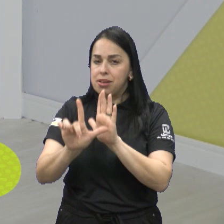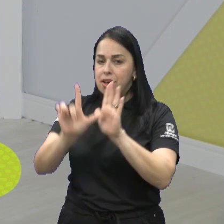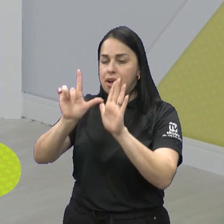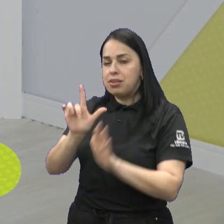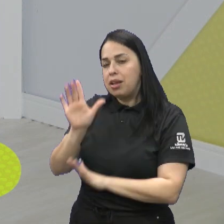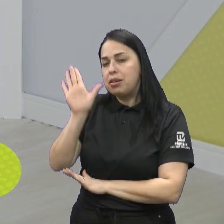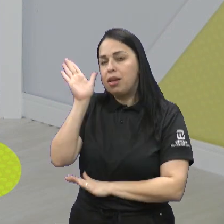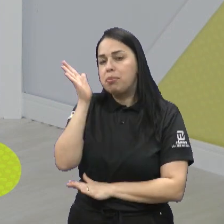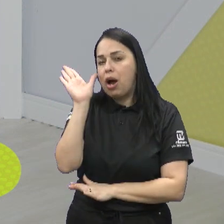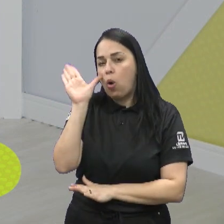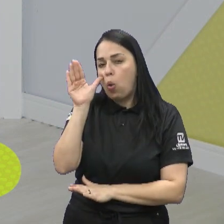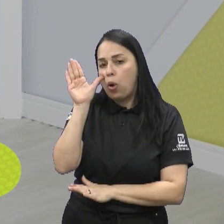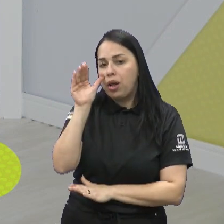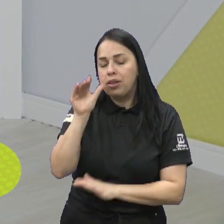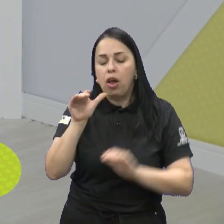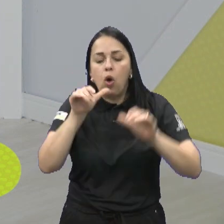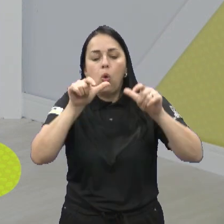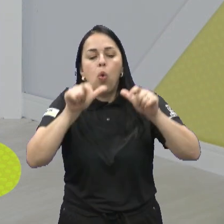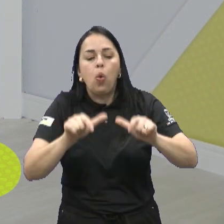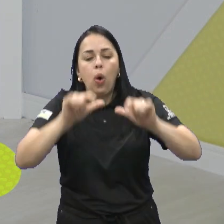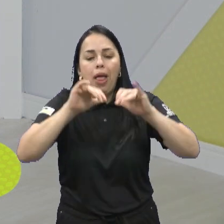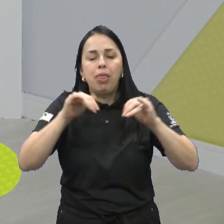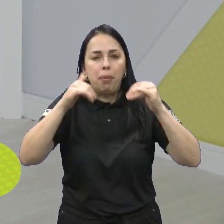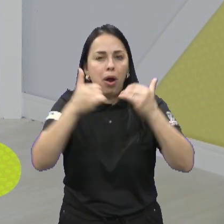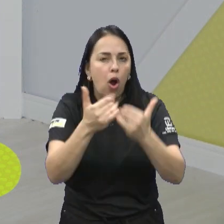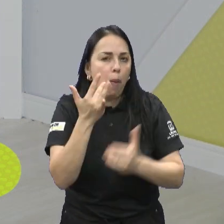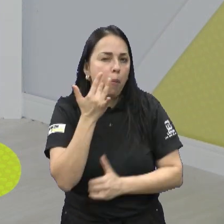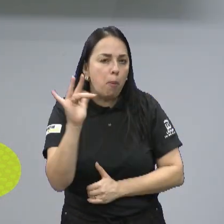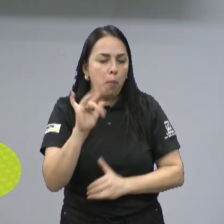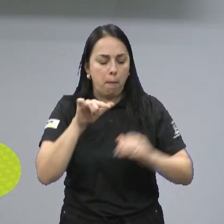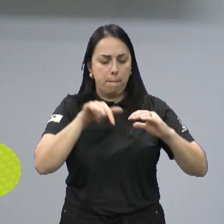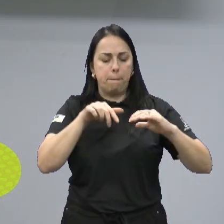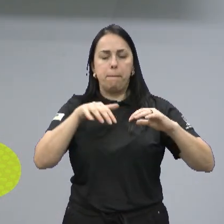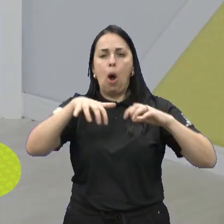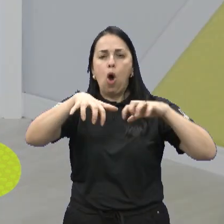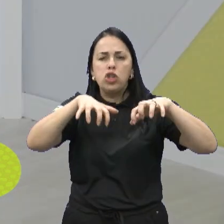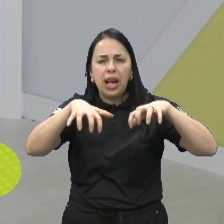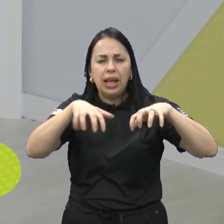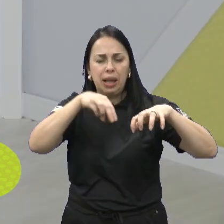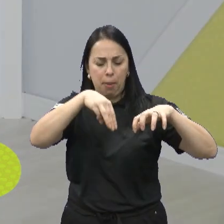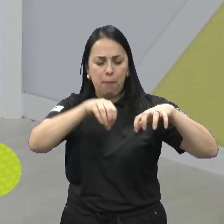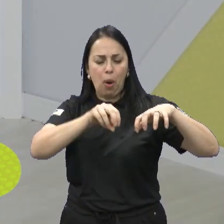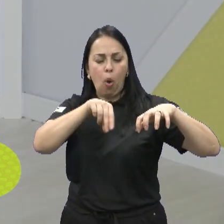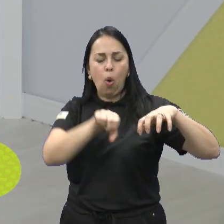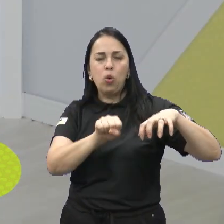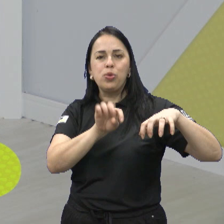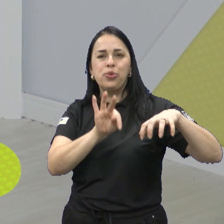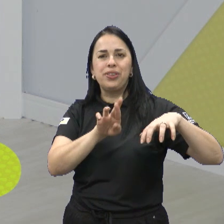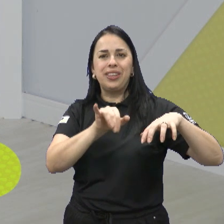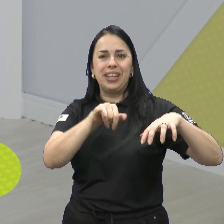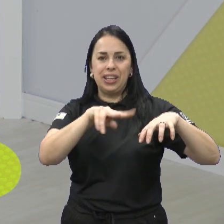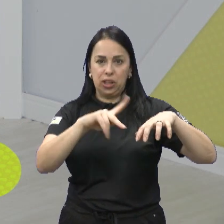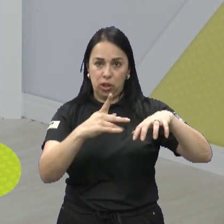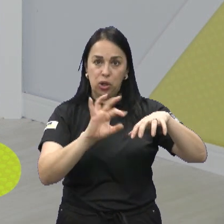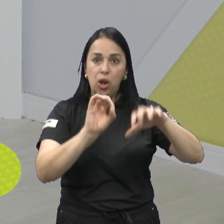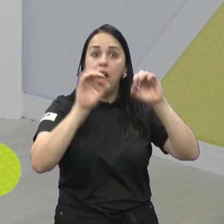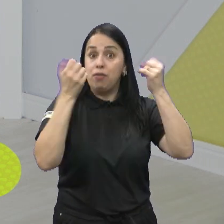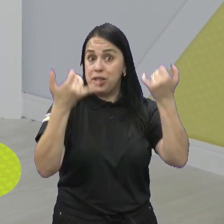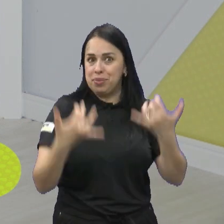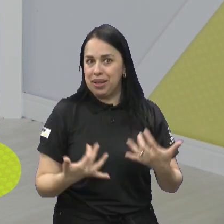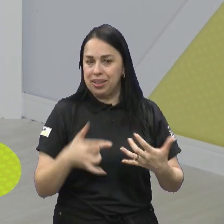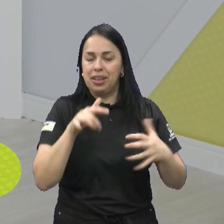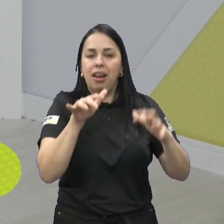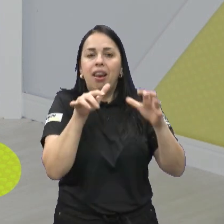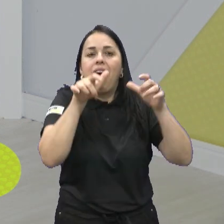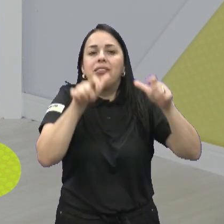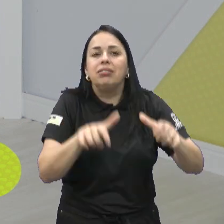fala do ginásio Monstrinho lá em Ourinhos. Você sabe por que chama Monstrinho? Não. Não faz nem ideia, né? Então vou explicar rapidamente para você. O ginásio lá chama